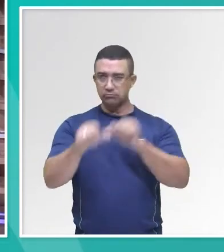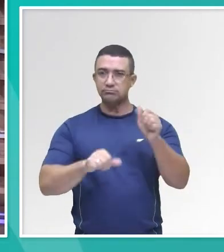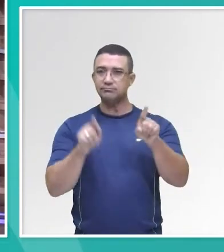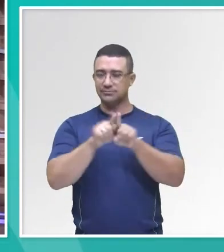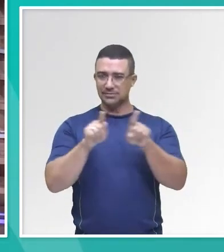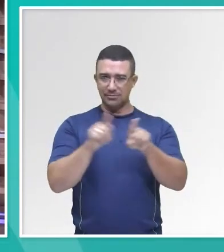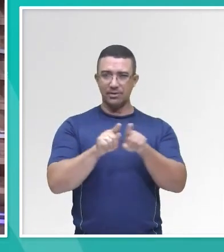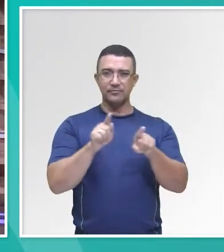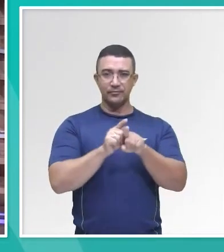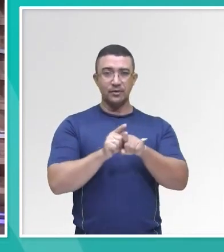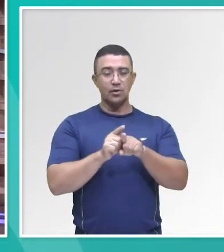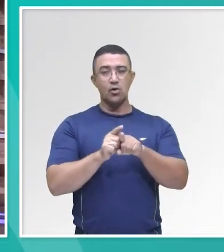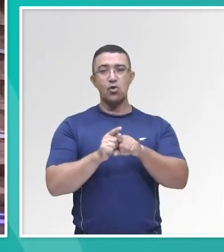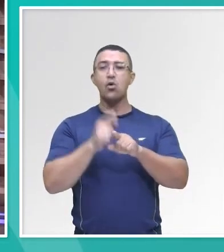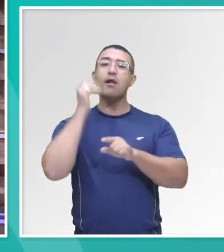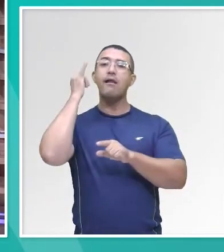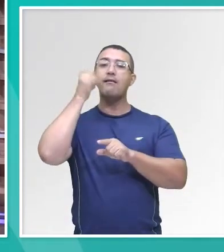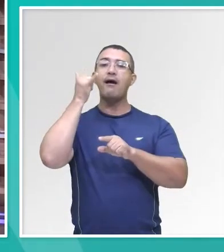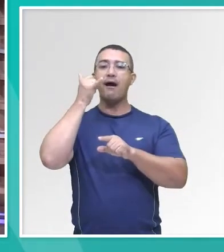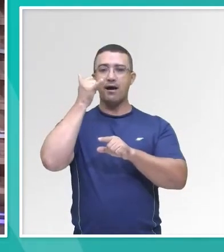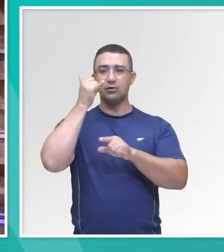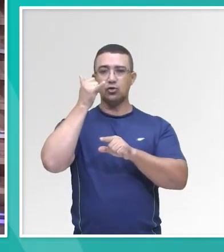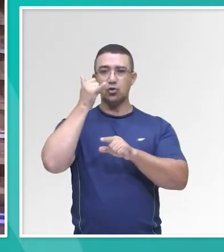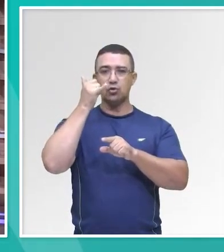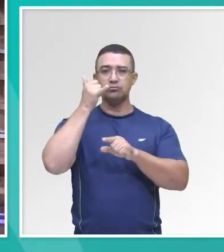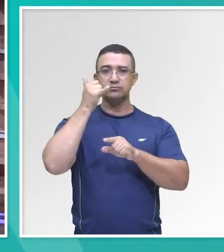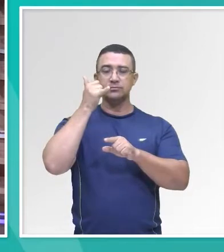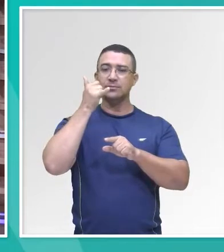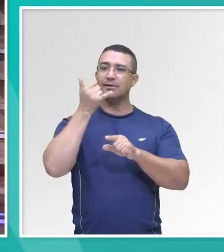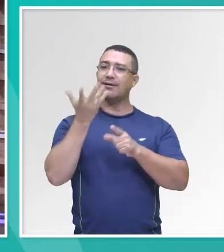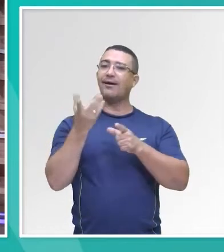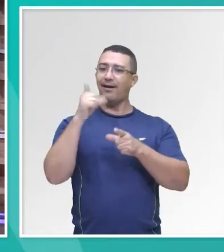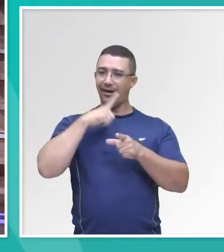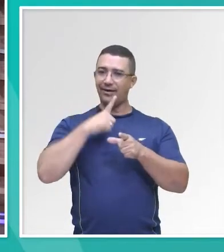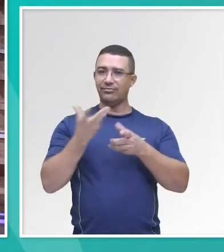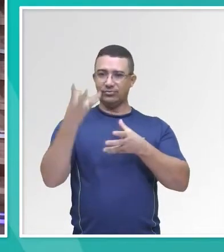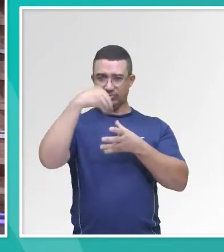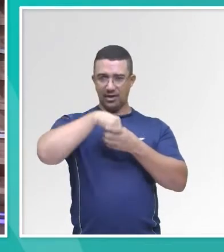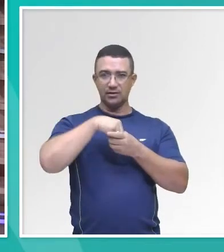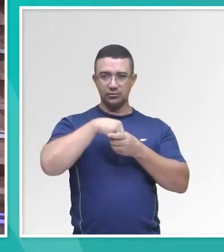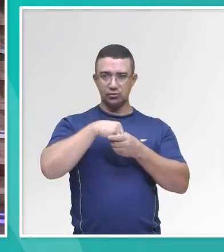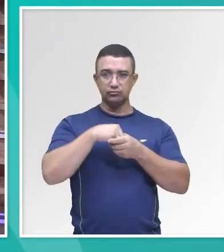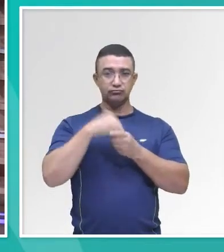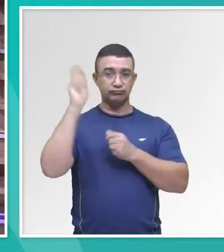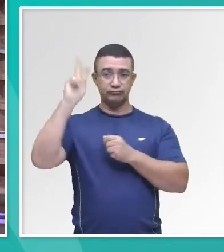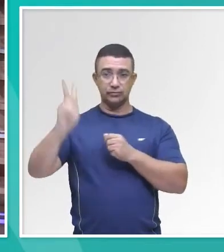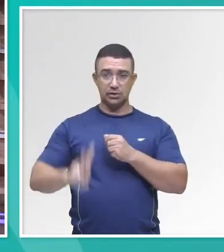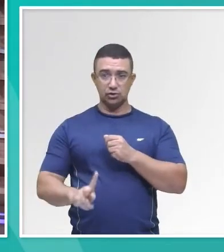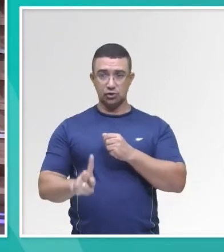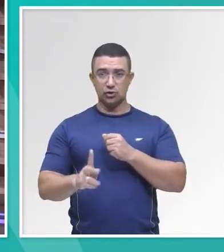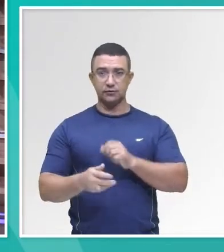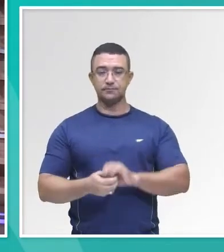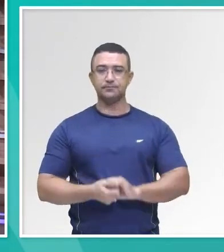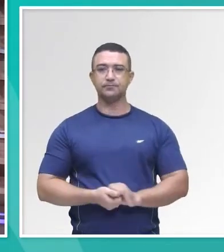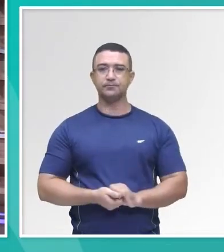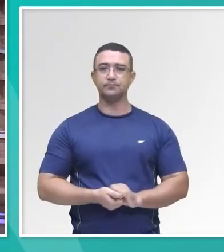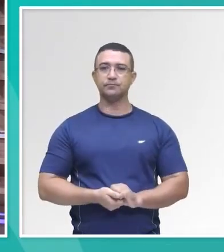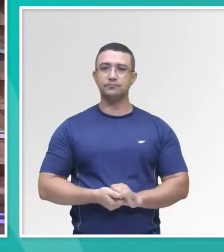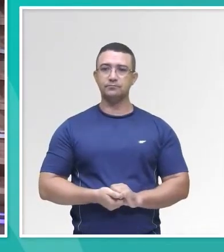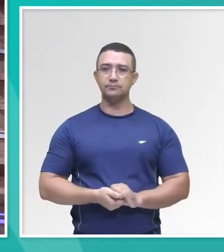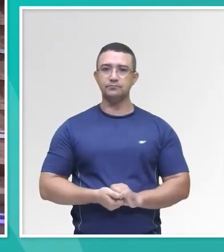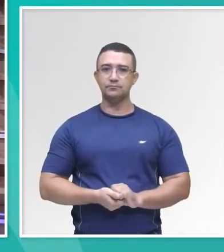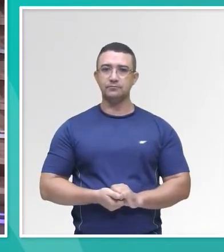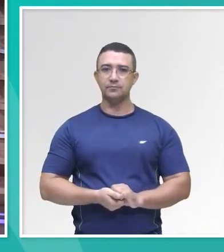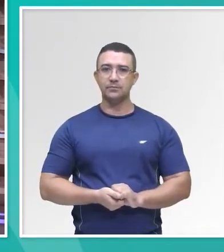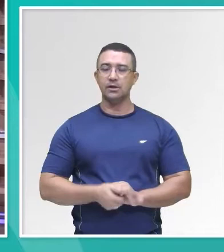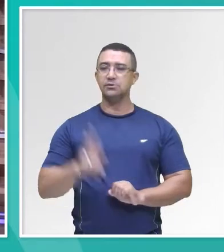que sabe tudo, ou um narrador apenas que faz parte da história, pode ser narrado pelo personagem principal, essa história.